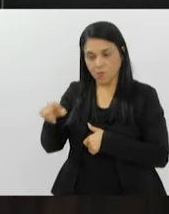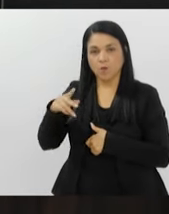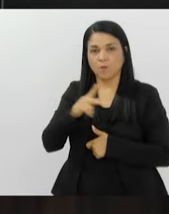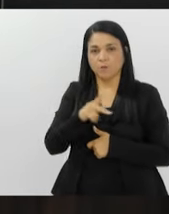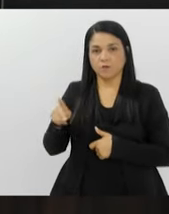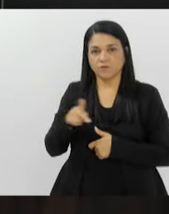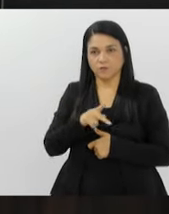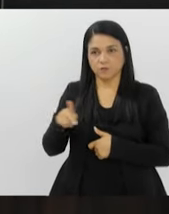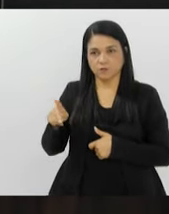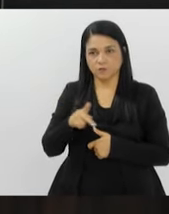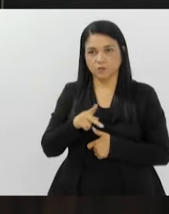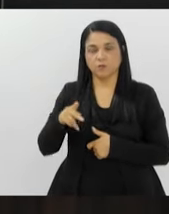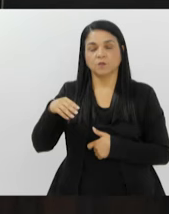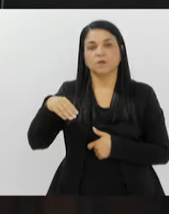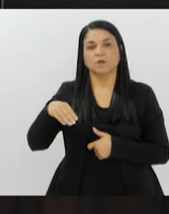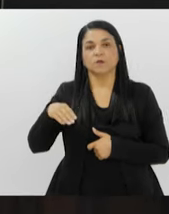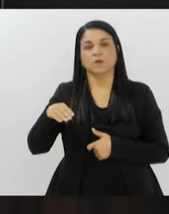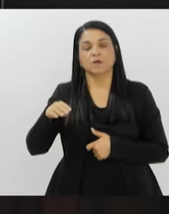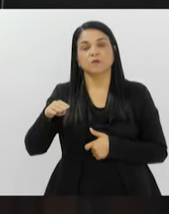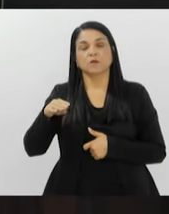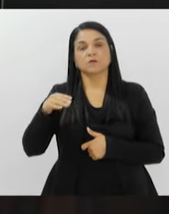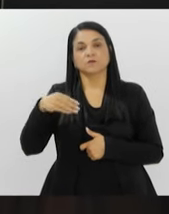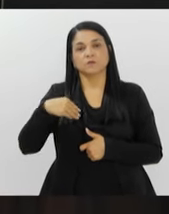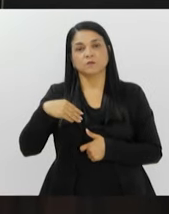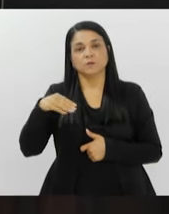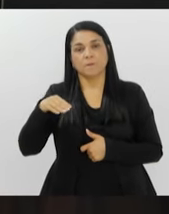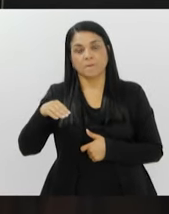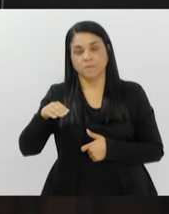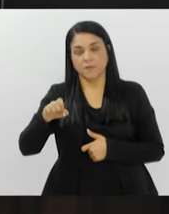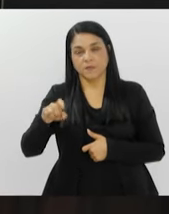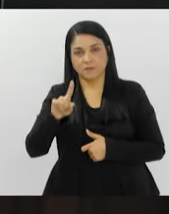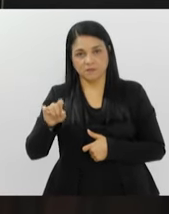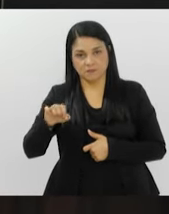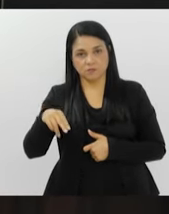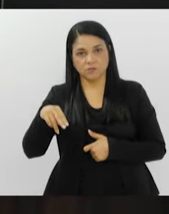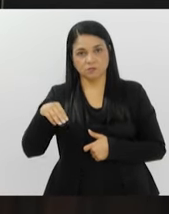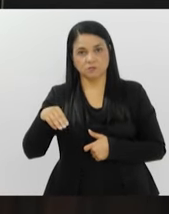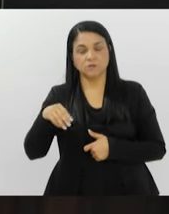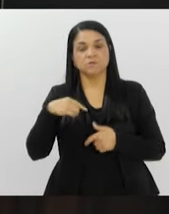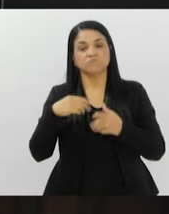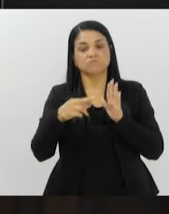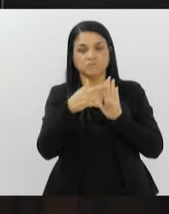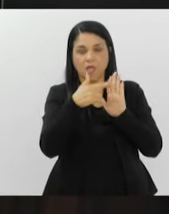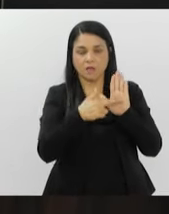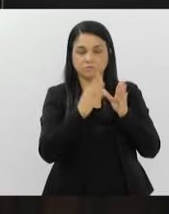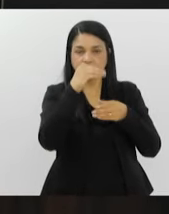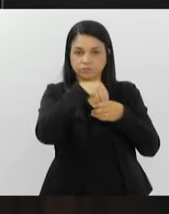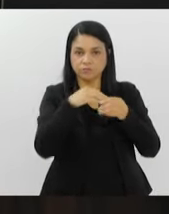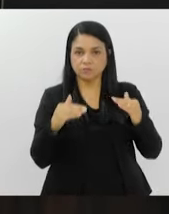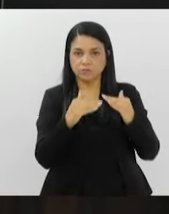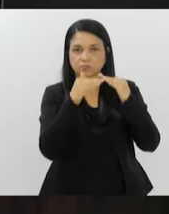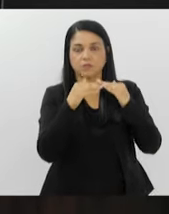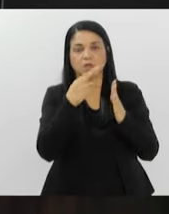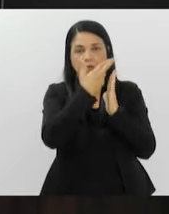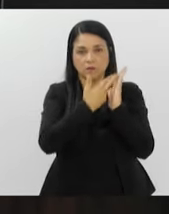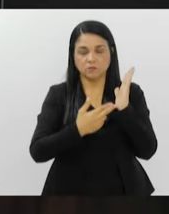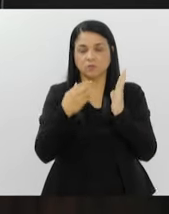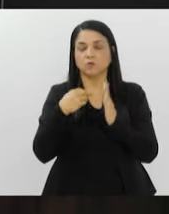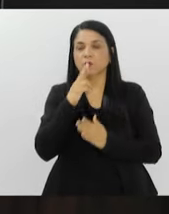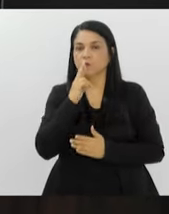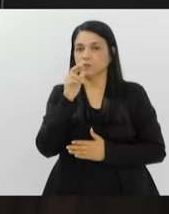Maestro Senor Israel Menezes do Santos Sobrinho parecer da comissão de normas internas proposição externa favorável relator Deputado Rodrigo